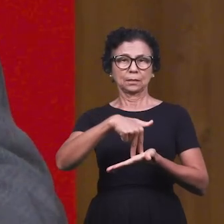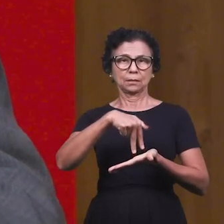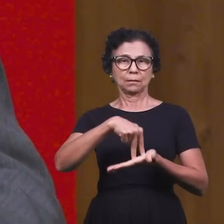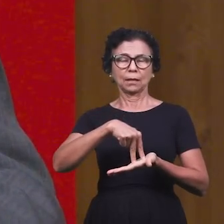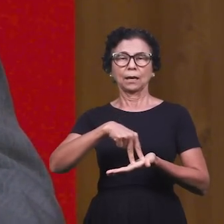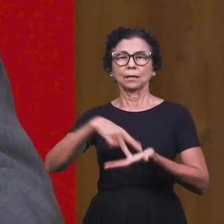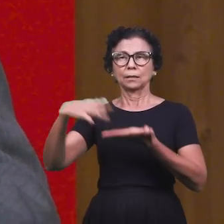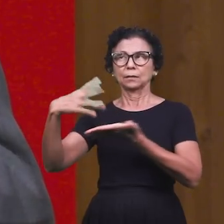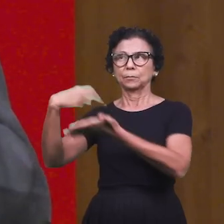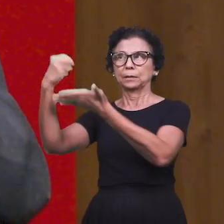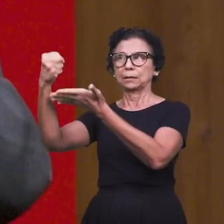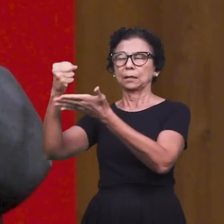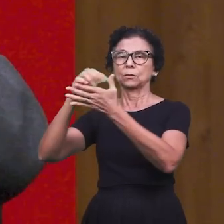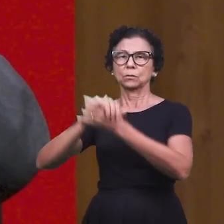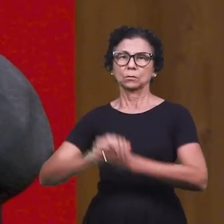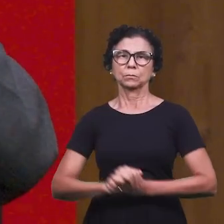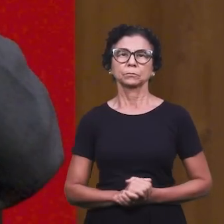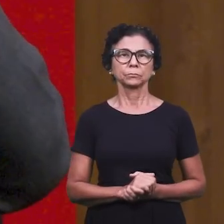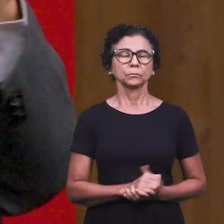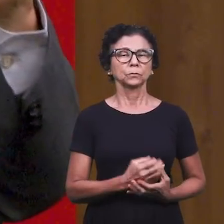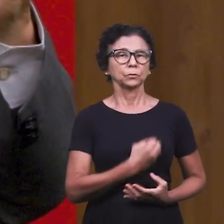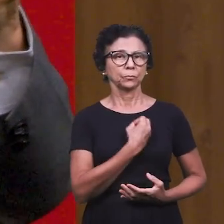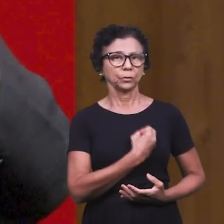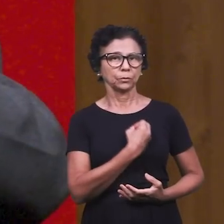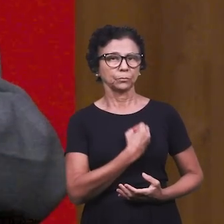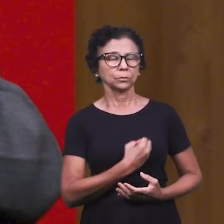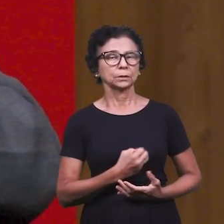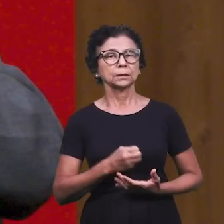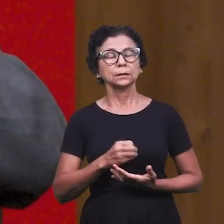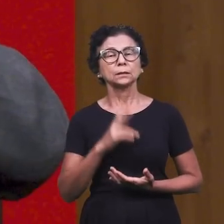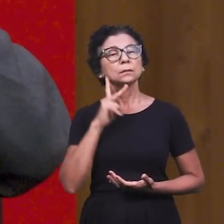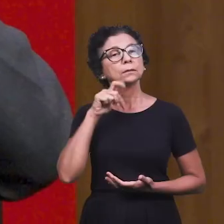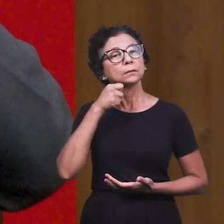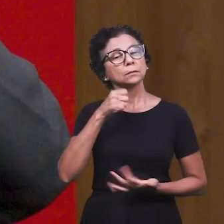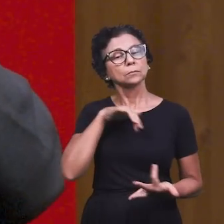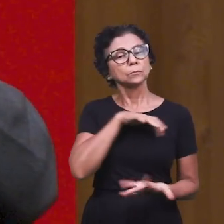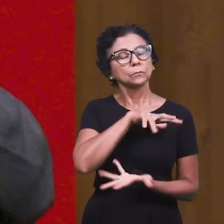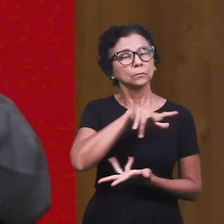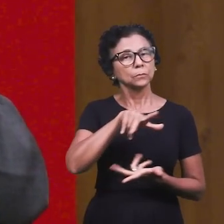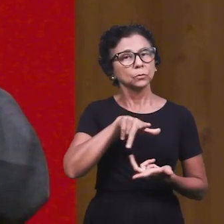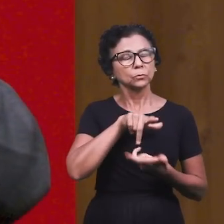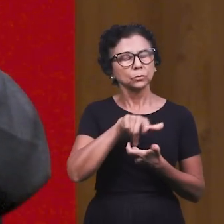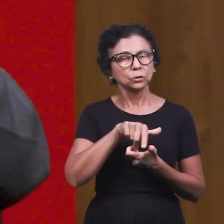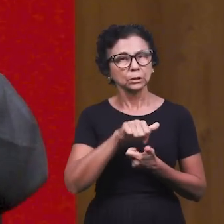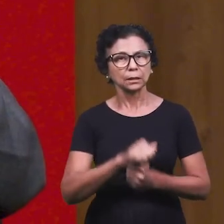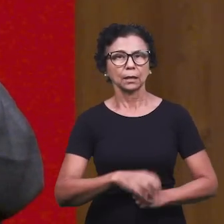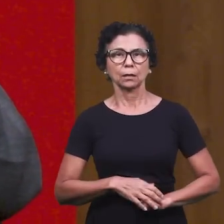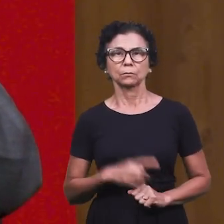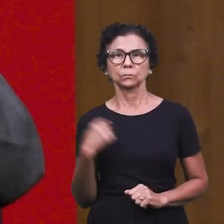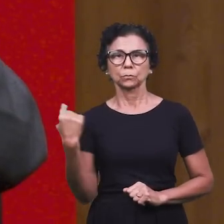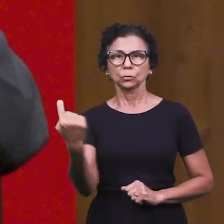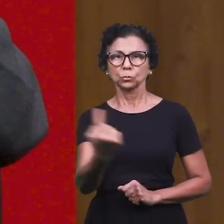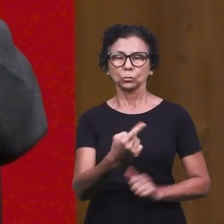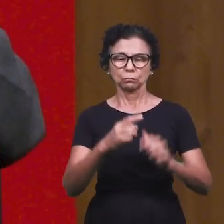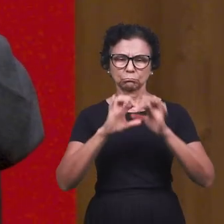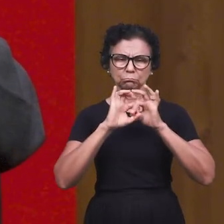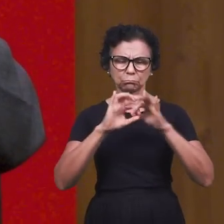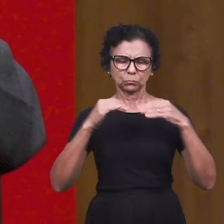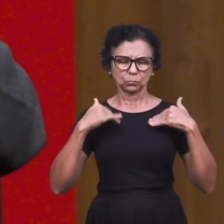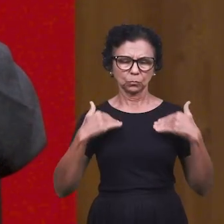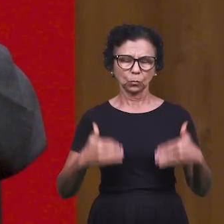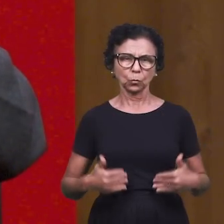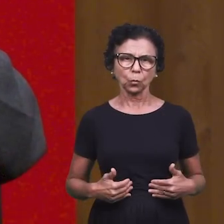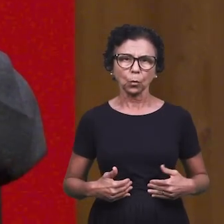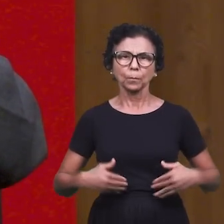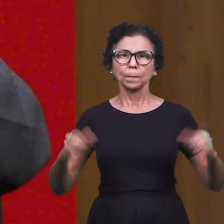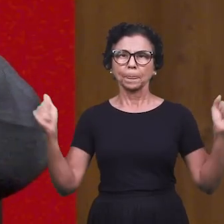seremos arrebatados. Tivemos uma ceia mundial, onde todos nós comparecemos num só corpo, para glorificar